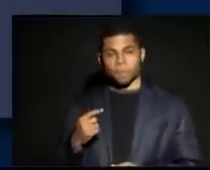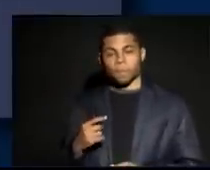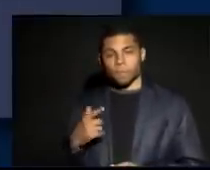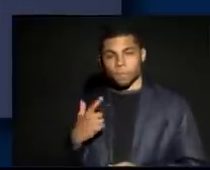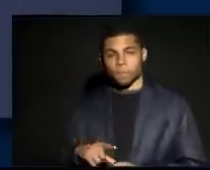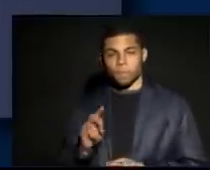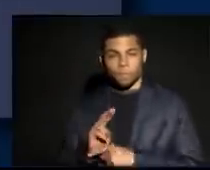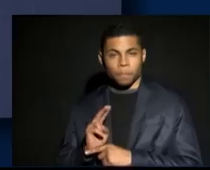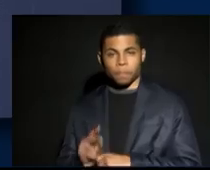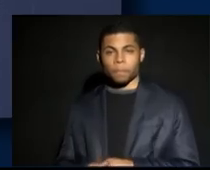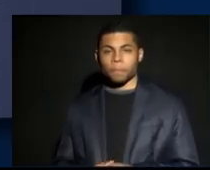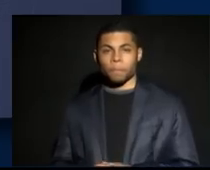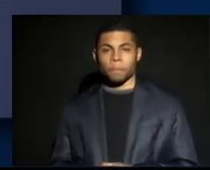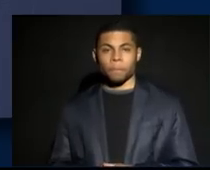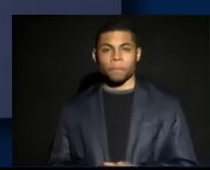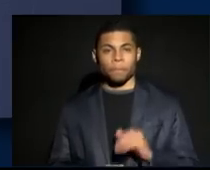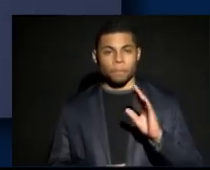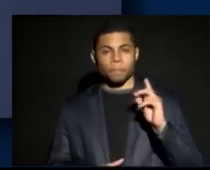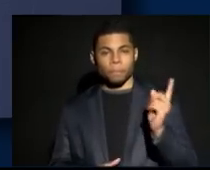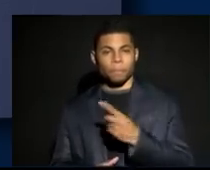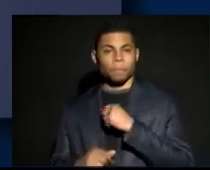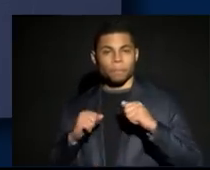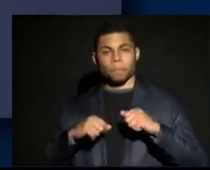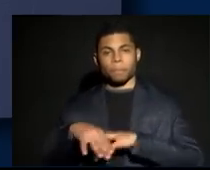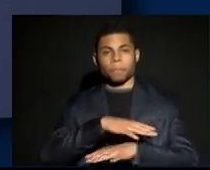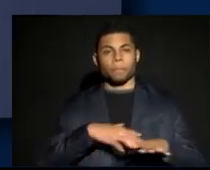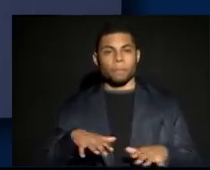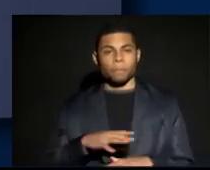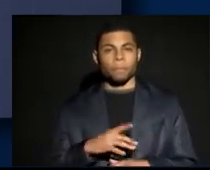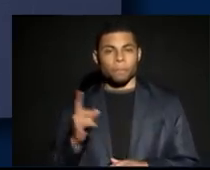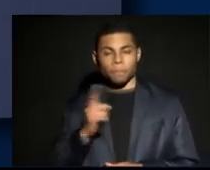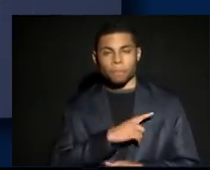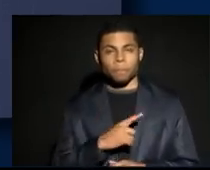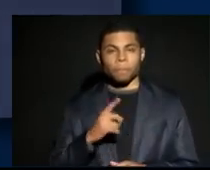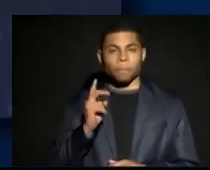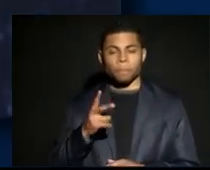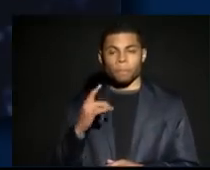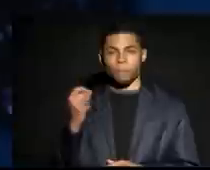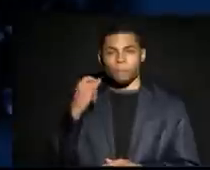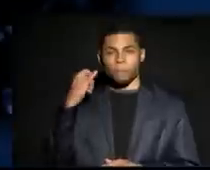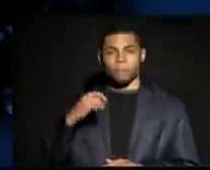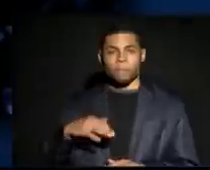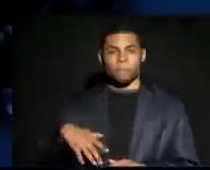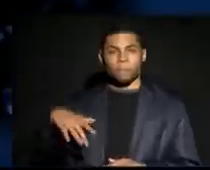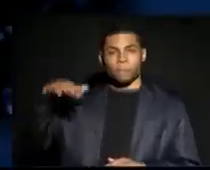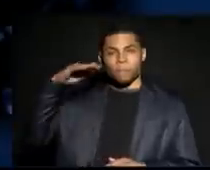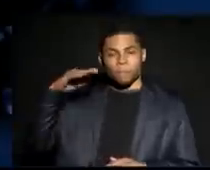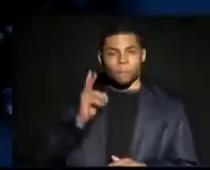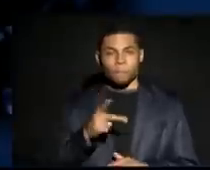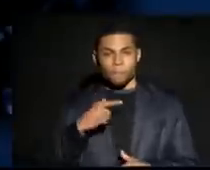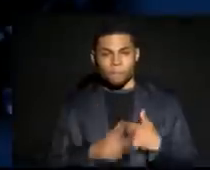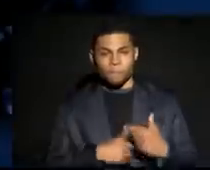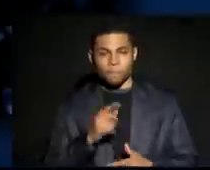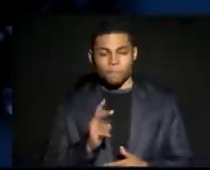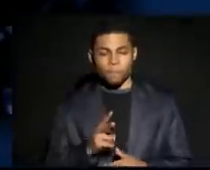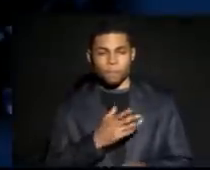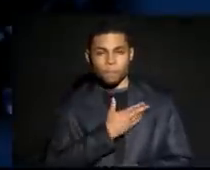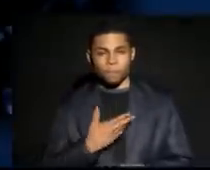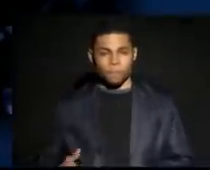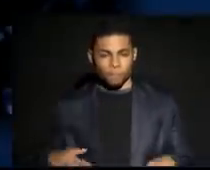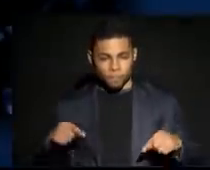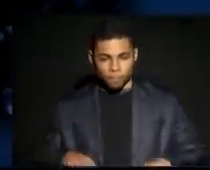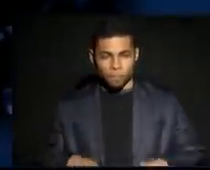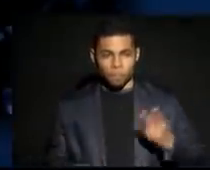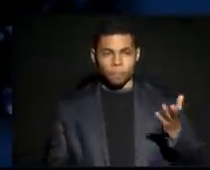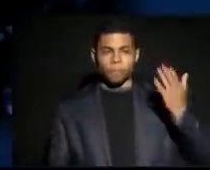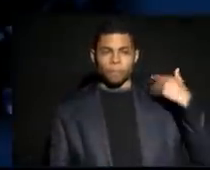e monetária mas nós sociedade chegamos nesse juro de um dígito não foi o trabalho desse governo do